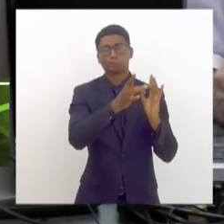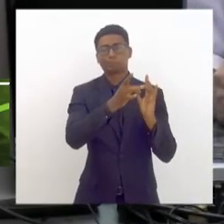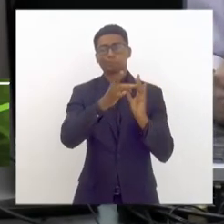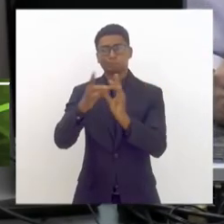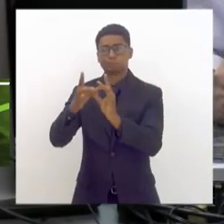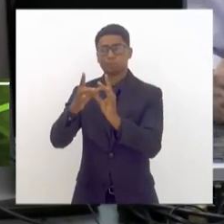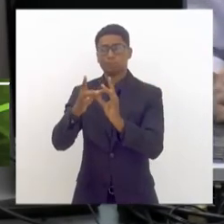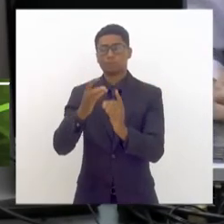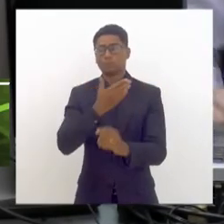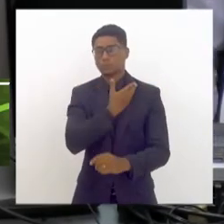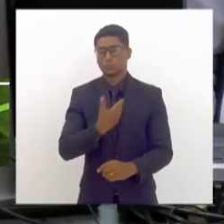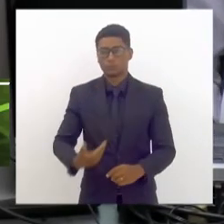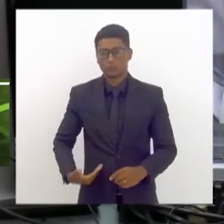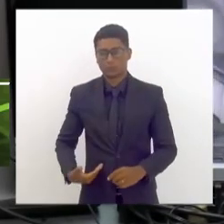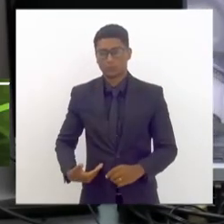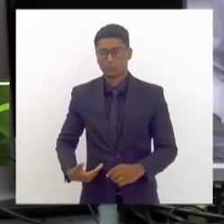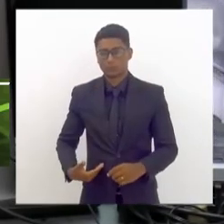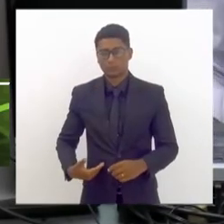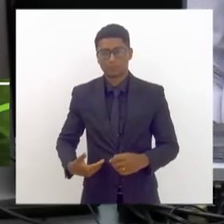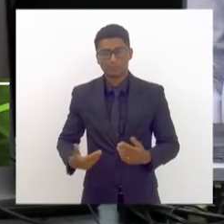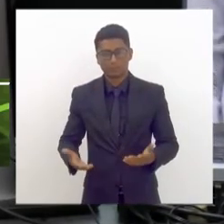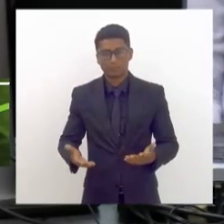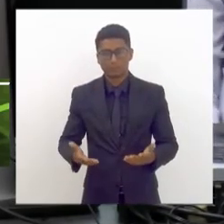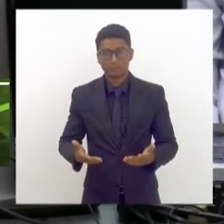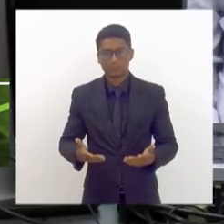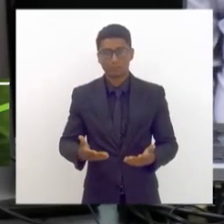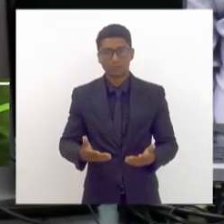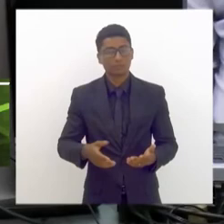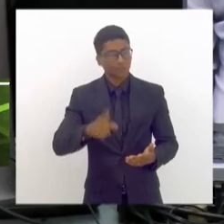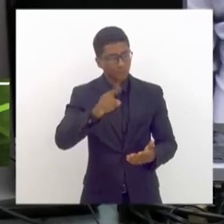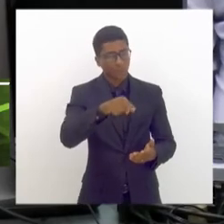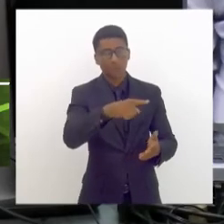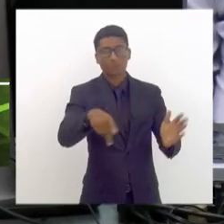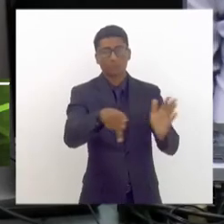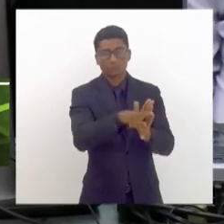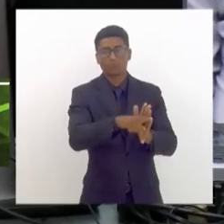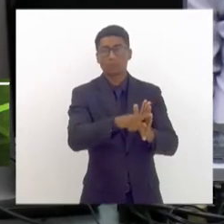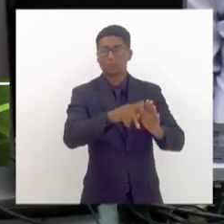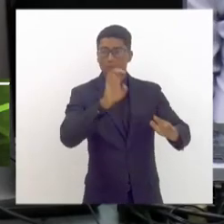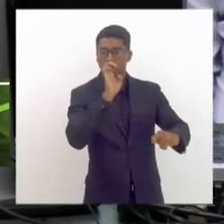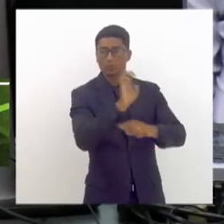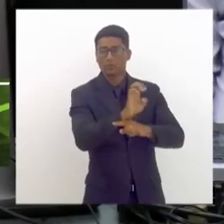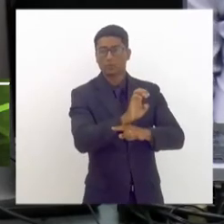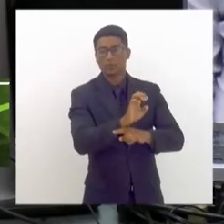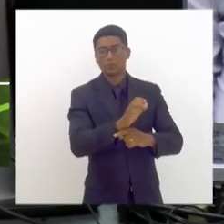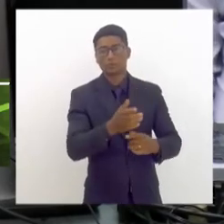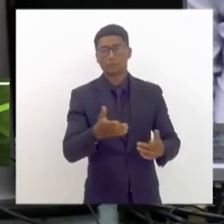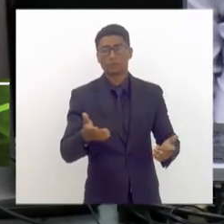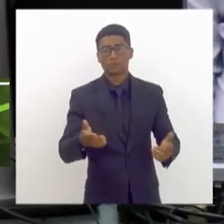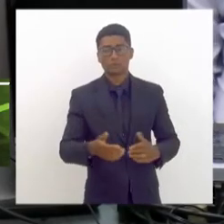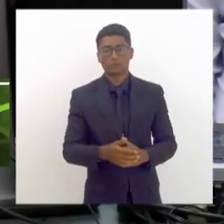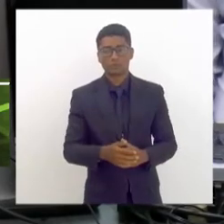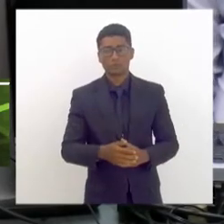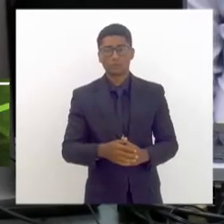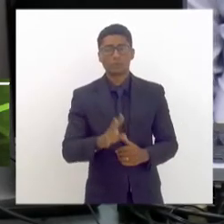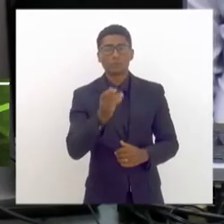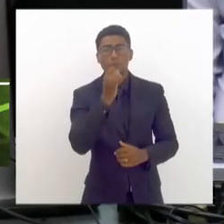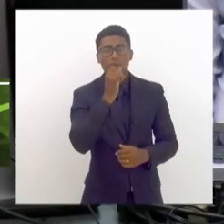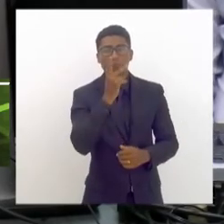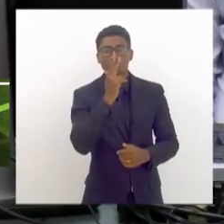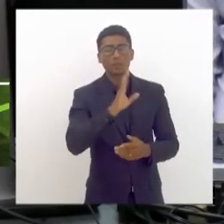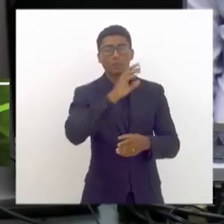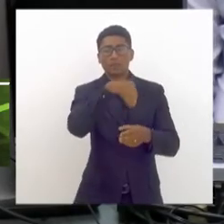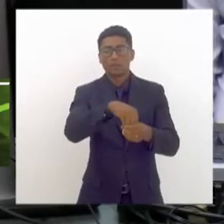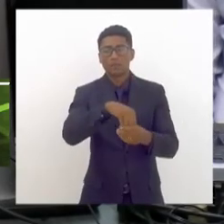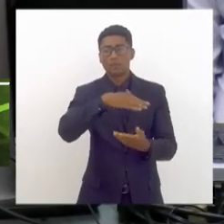não é visto como um órgão de Estado, não é tratado como um órgão de Estado, é como se fosse um setor, né, da Secretaria de Estado de Educação.